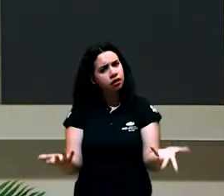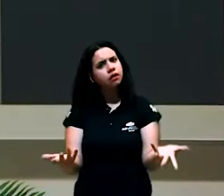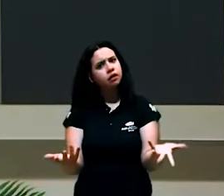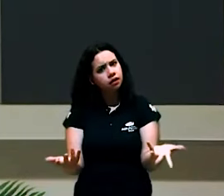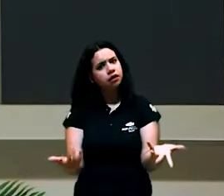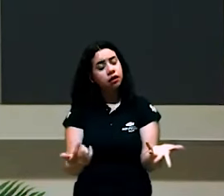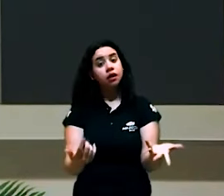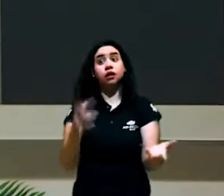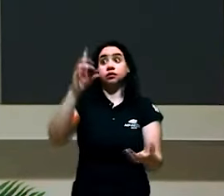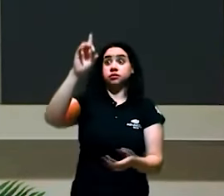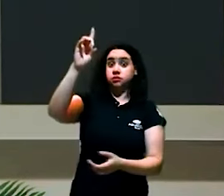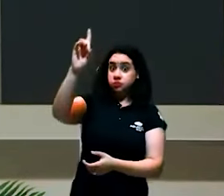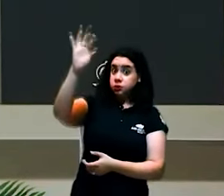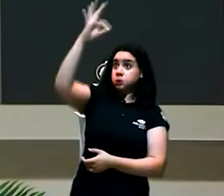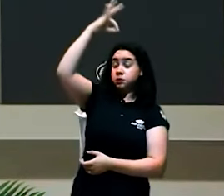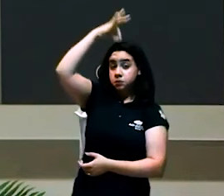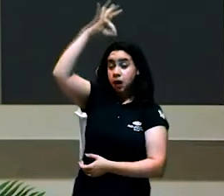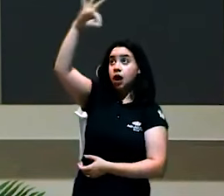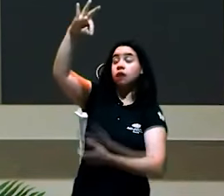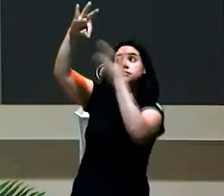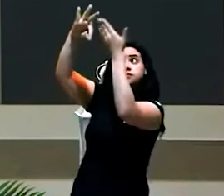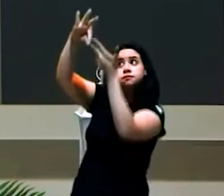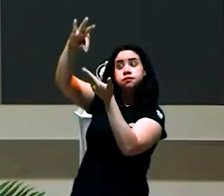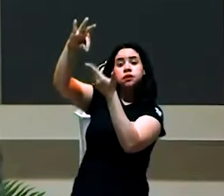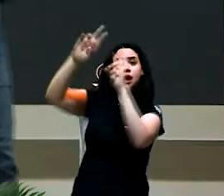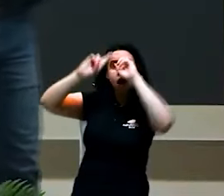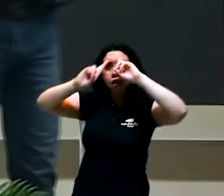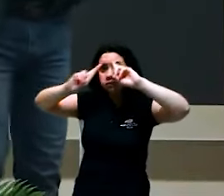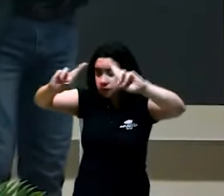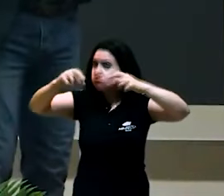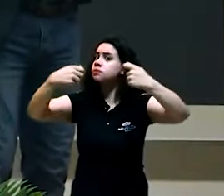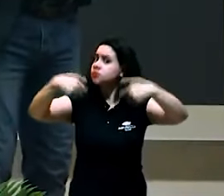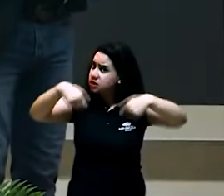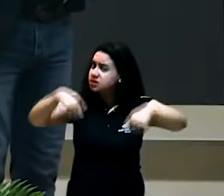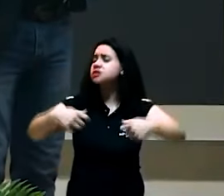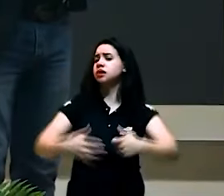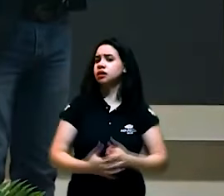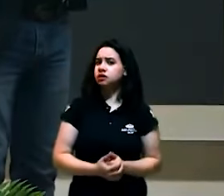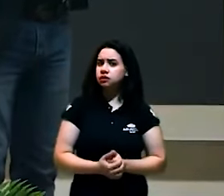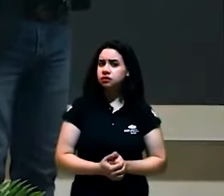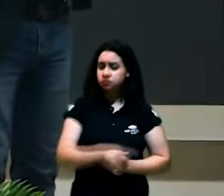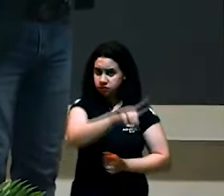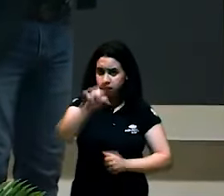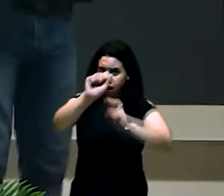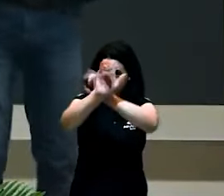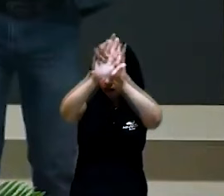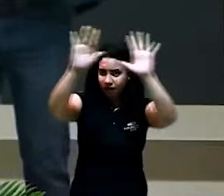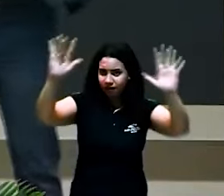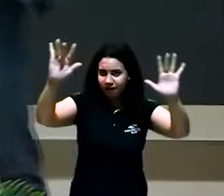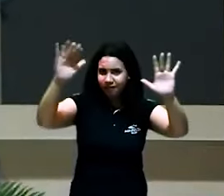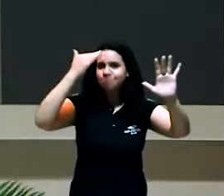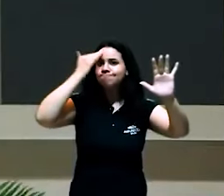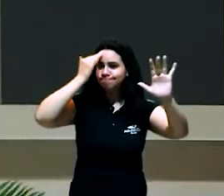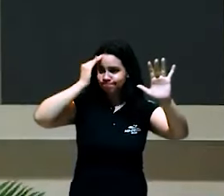forma é santa, eu tenho santidade, eu quero agir. Quanto dão glória a Deus nesta noite? Eu não